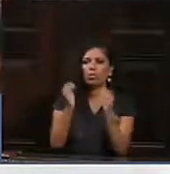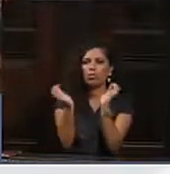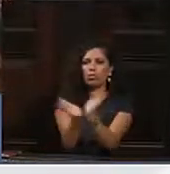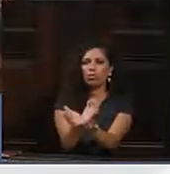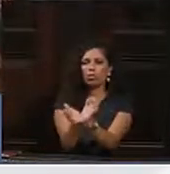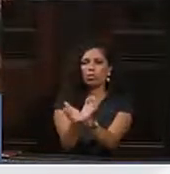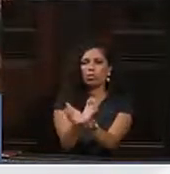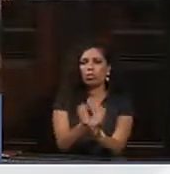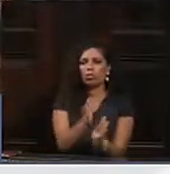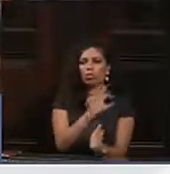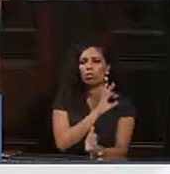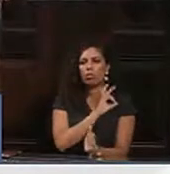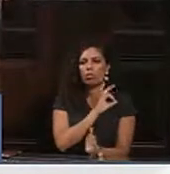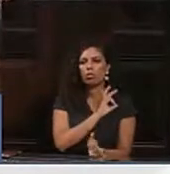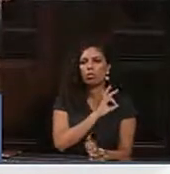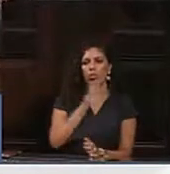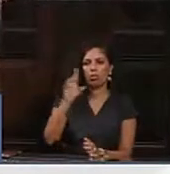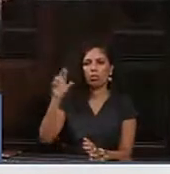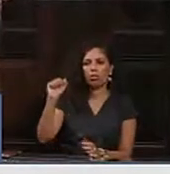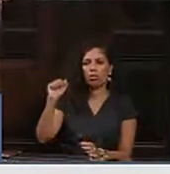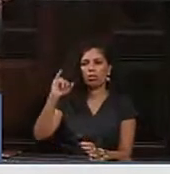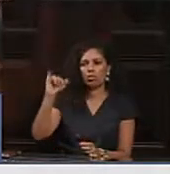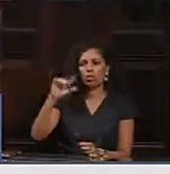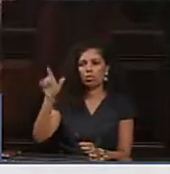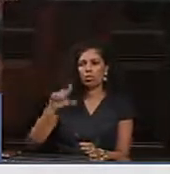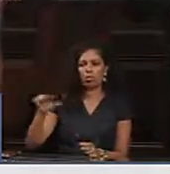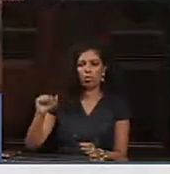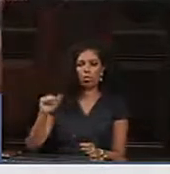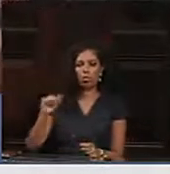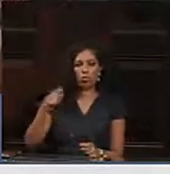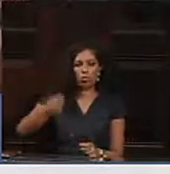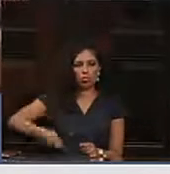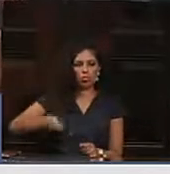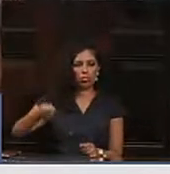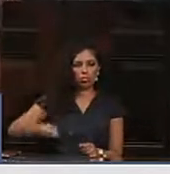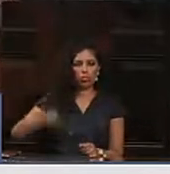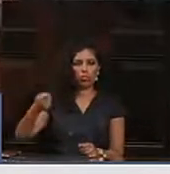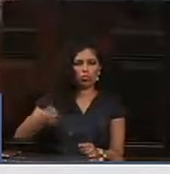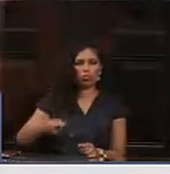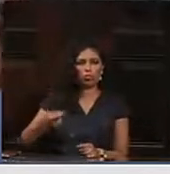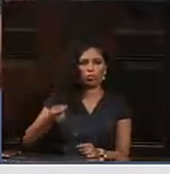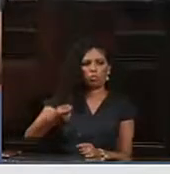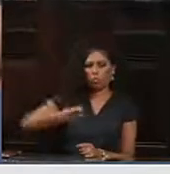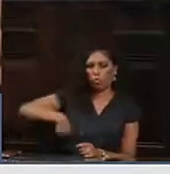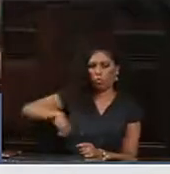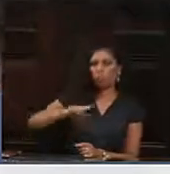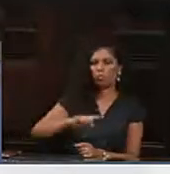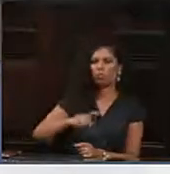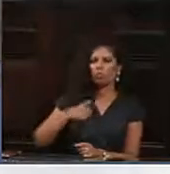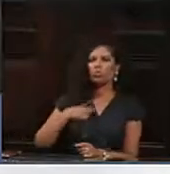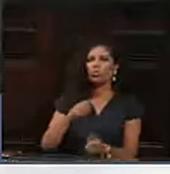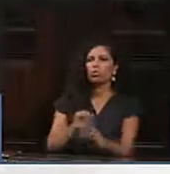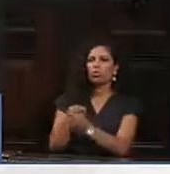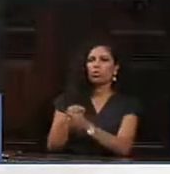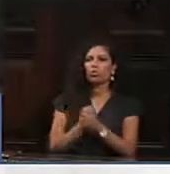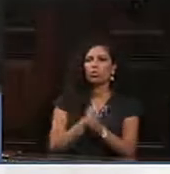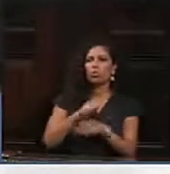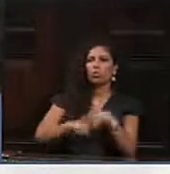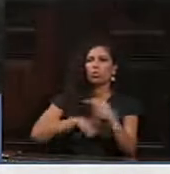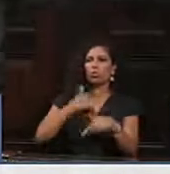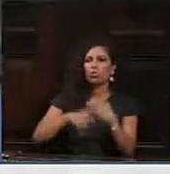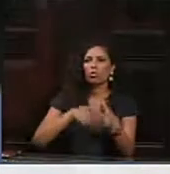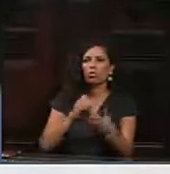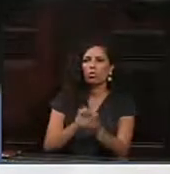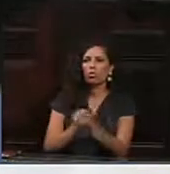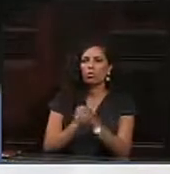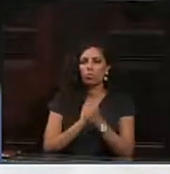do RAS compulsório e, sobretudo, para atualização financeira. Tenho percebido que há um empenho do governador nisso e me filio às suas palavras para a gente continuar nessa